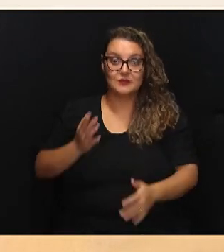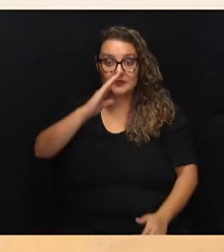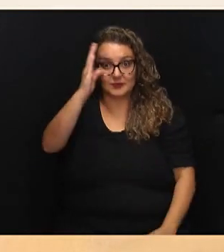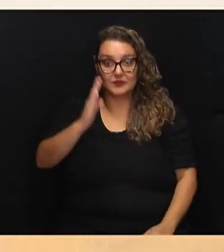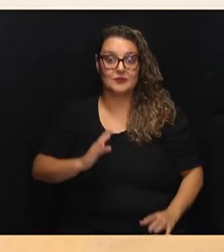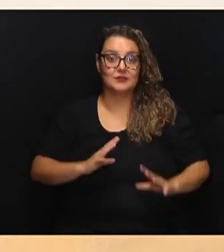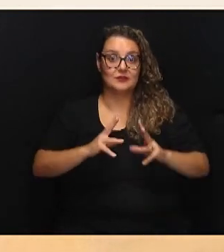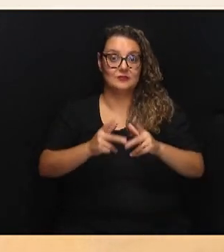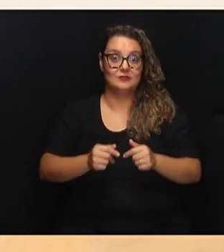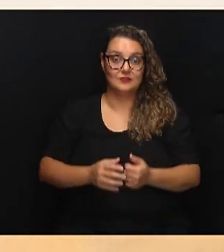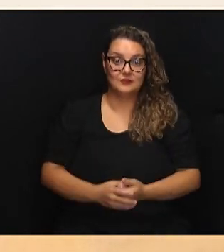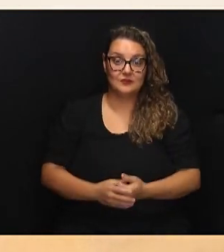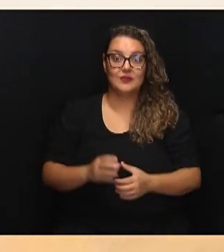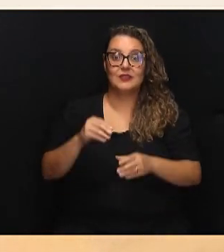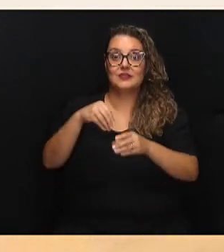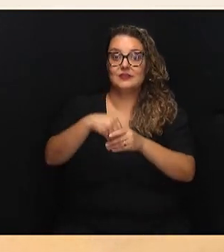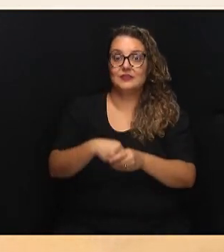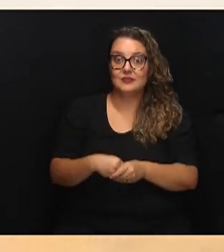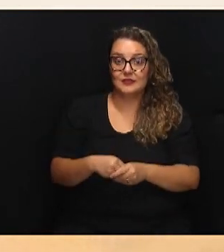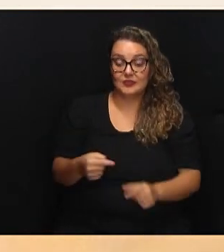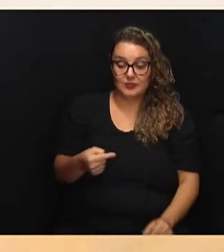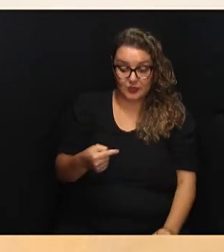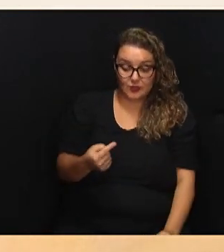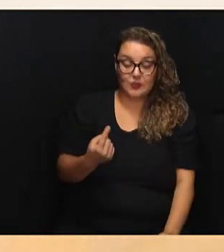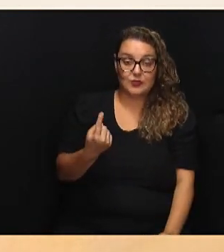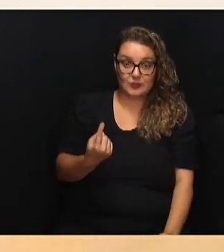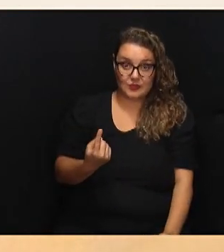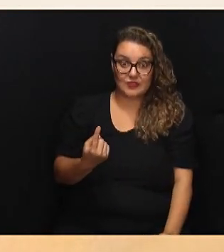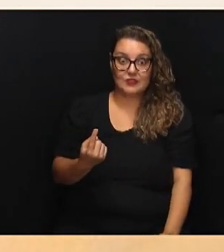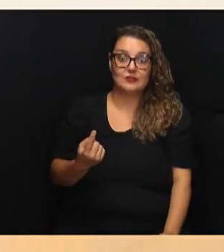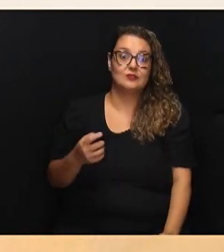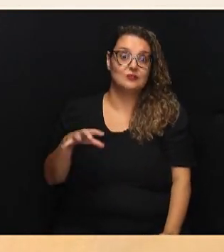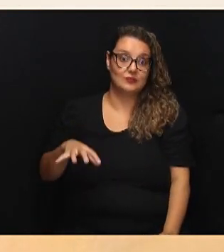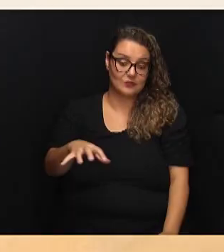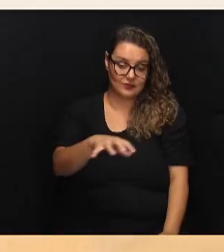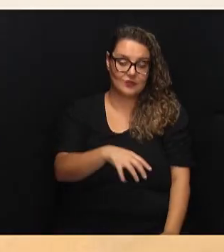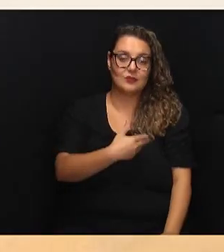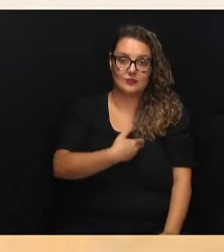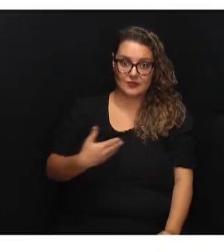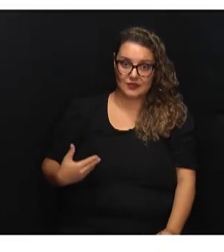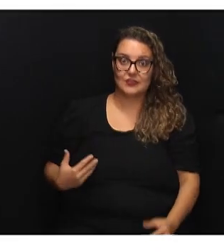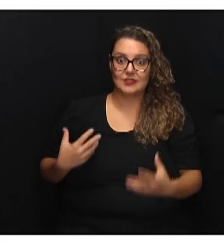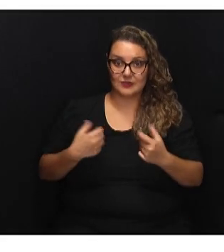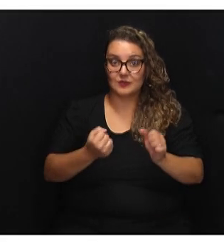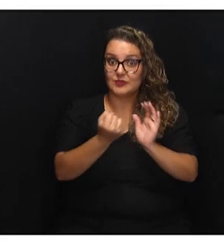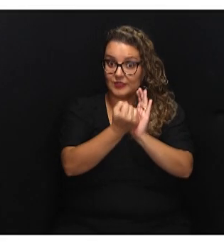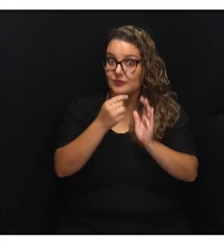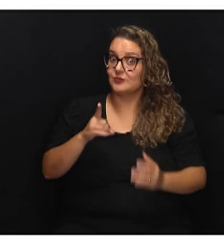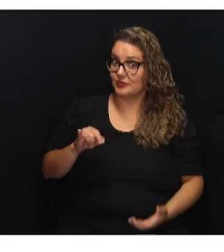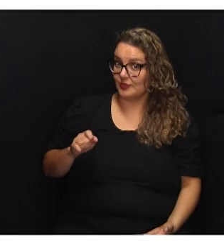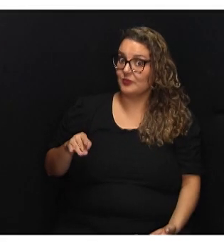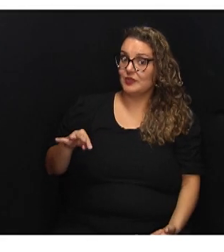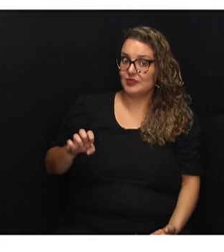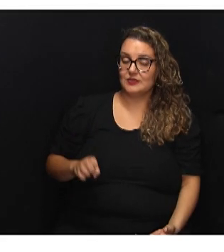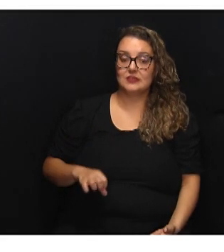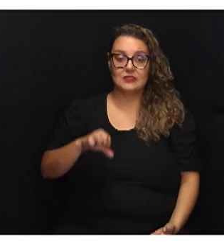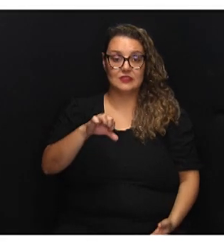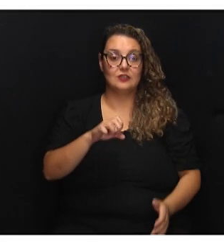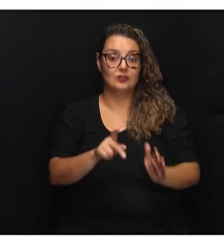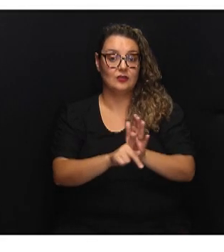todo está dentro dos menos de 1% órgãos públicos que receberam o selo Diamante em Transparência. São 9